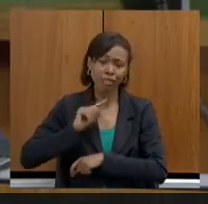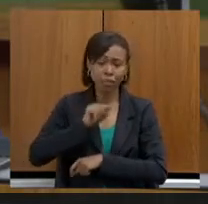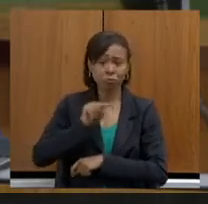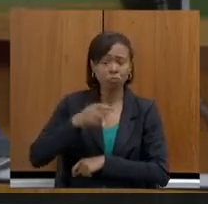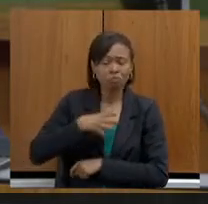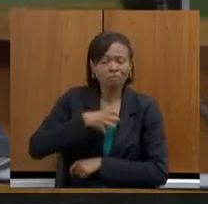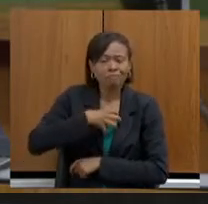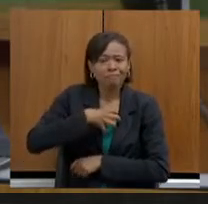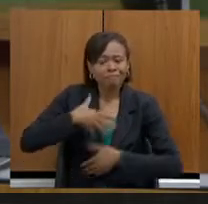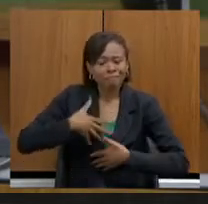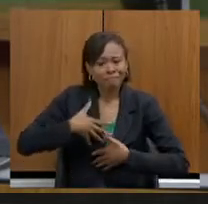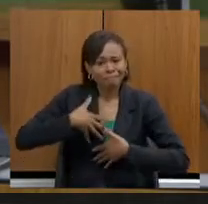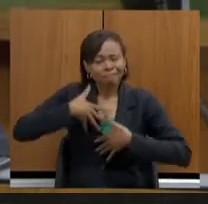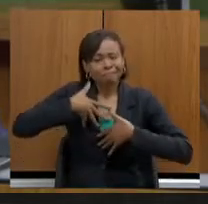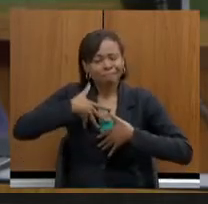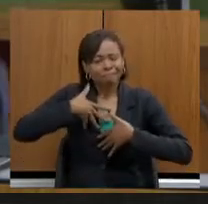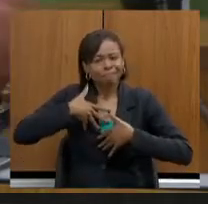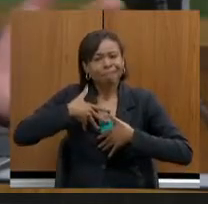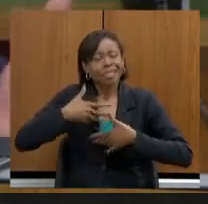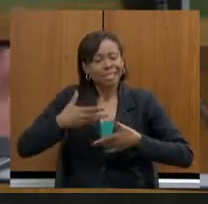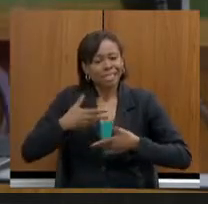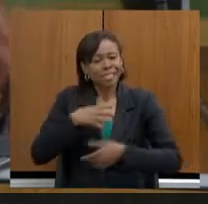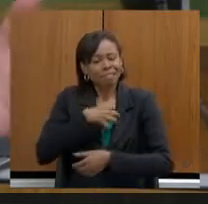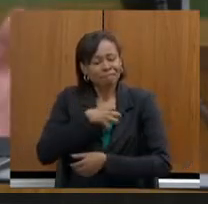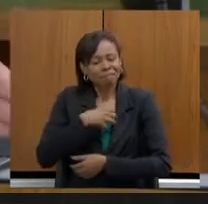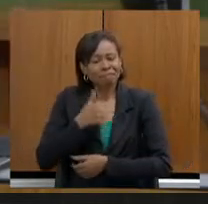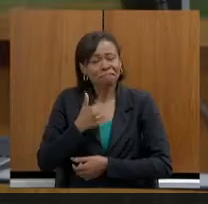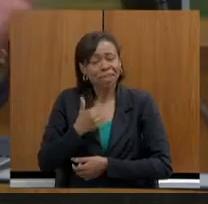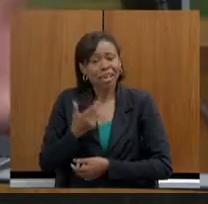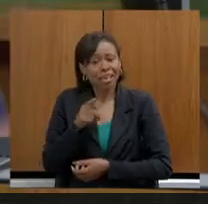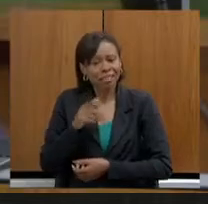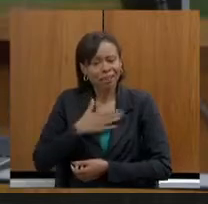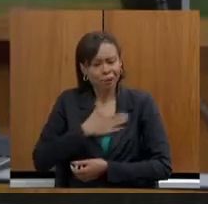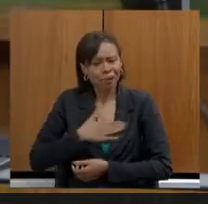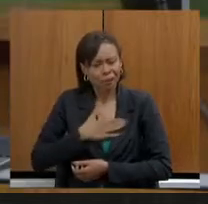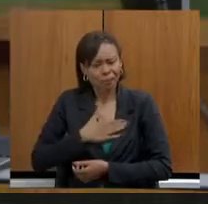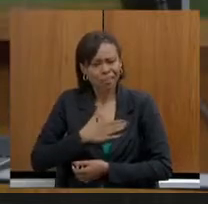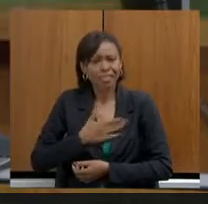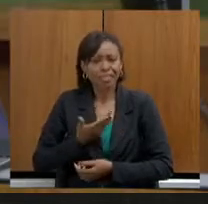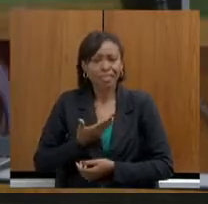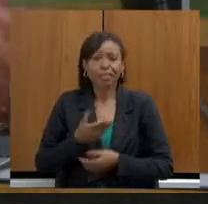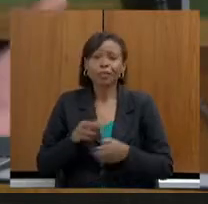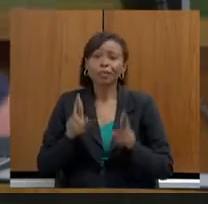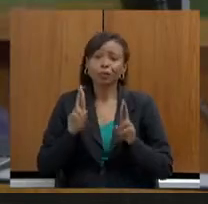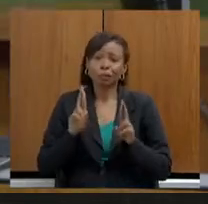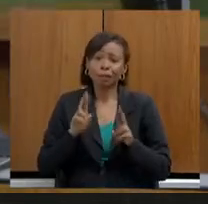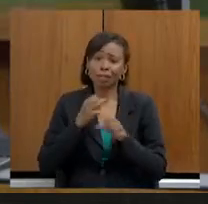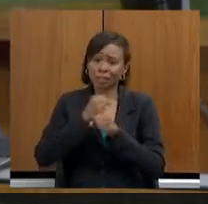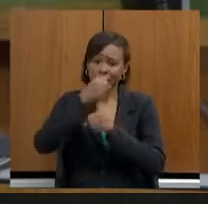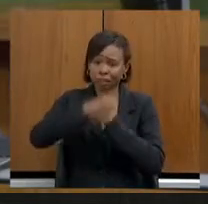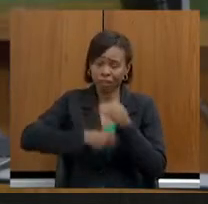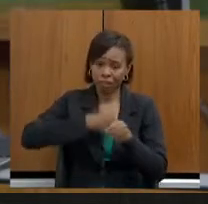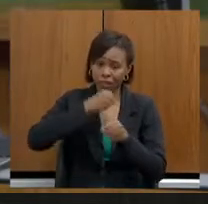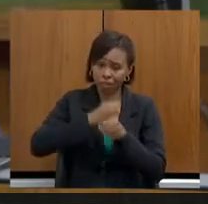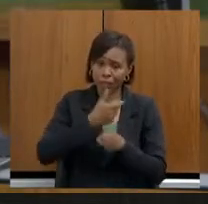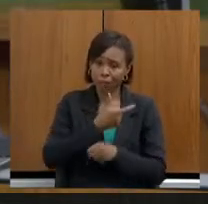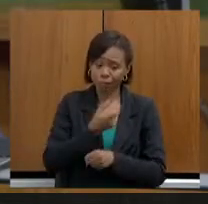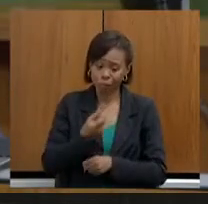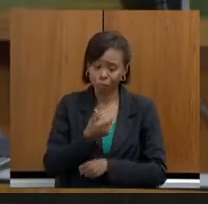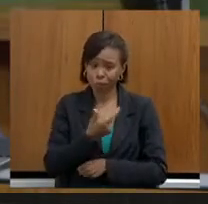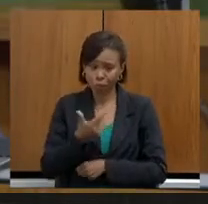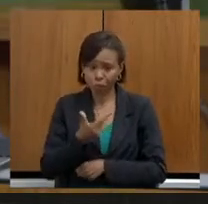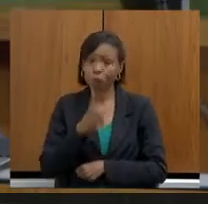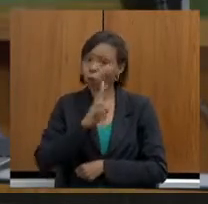satisfeito então eles têm gostado muito espero que isso realmente Como disse o deputado ele grilo que no próximo ano a gente possa